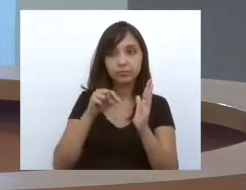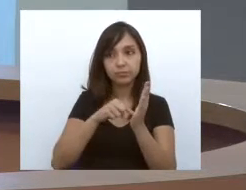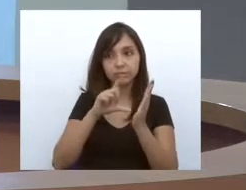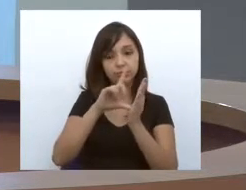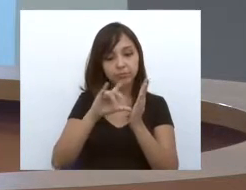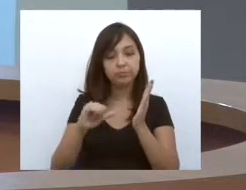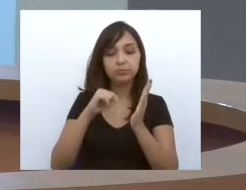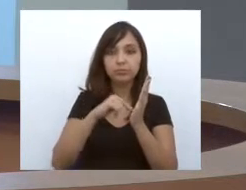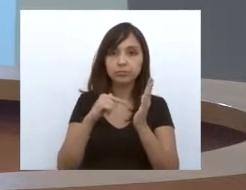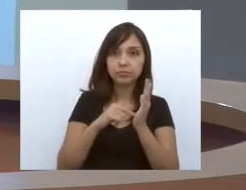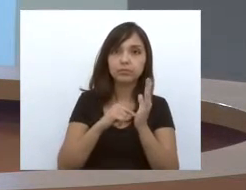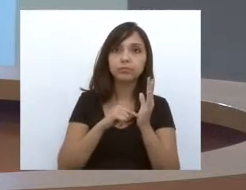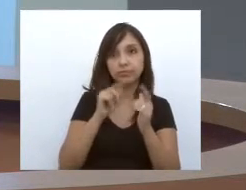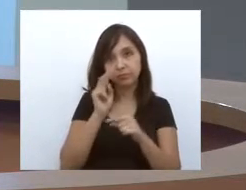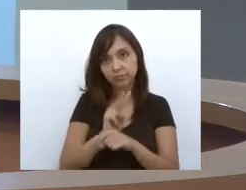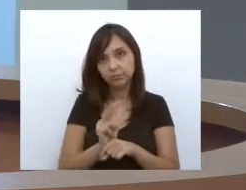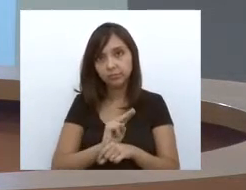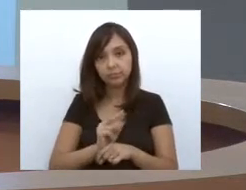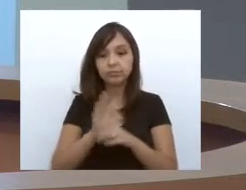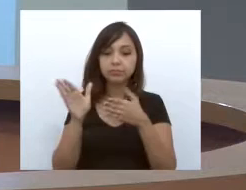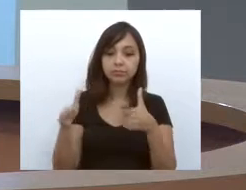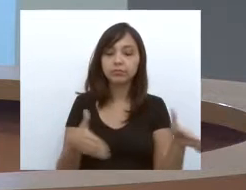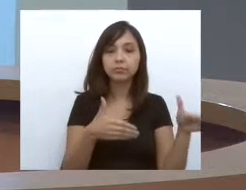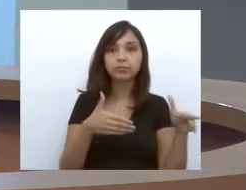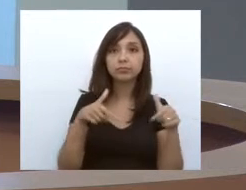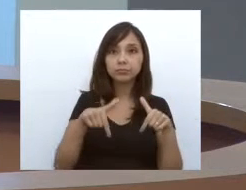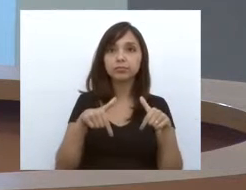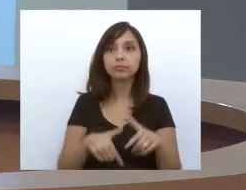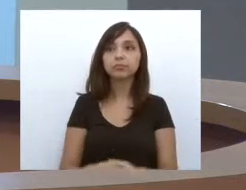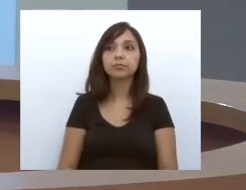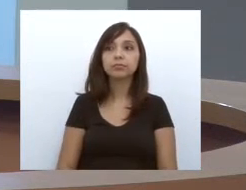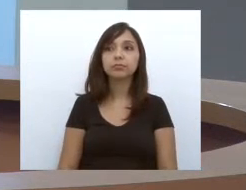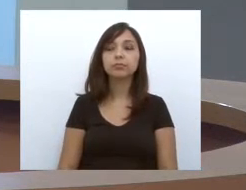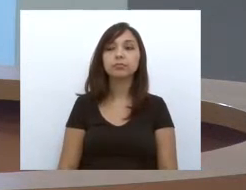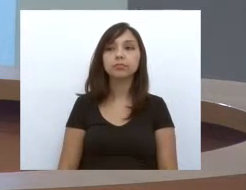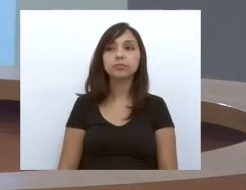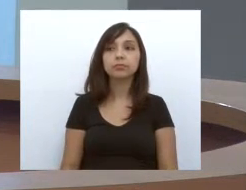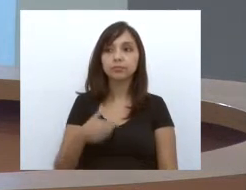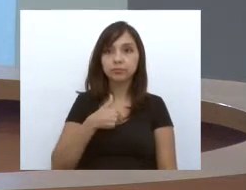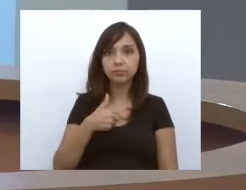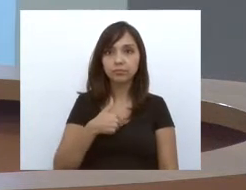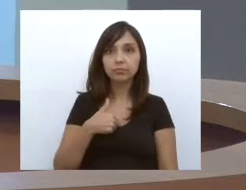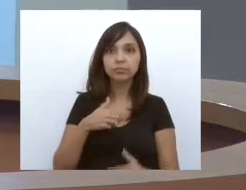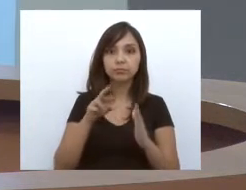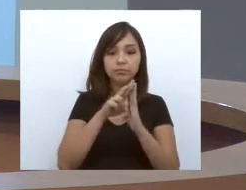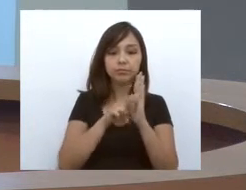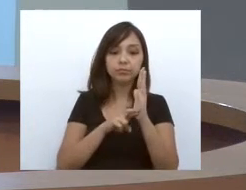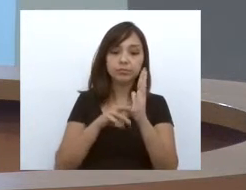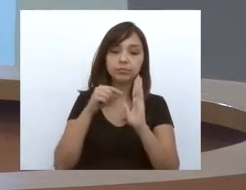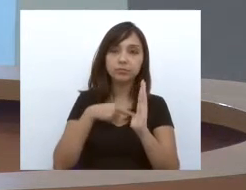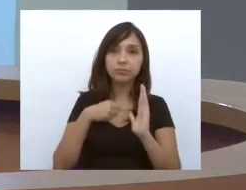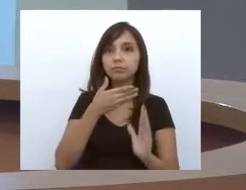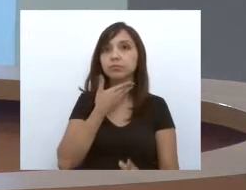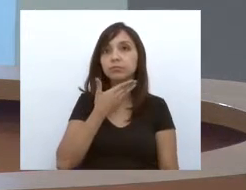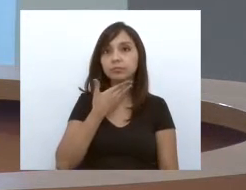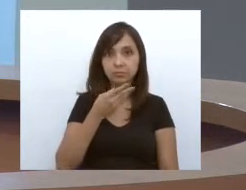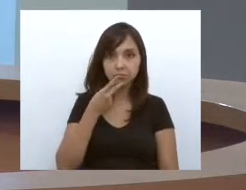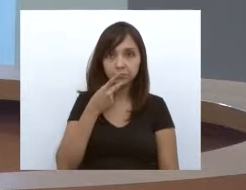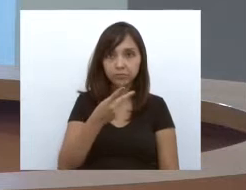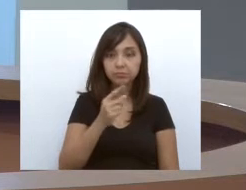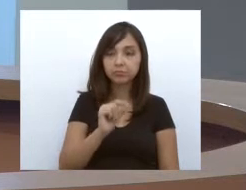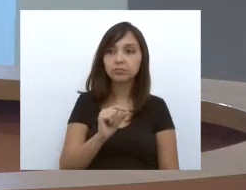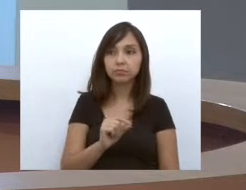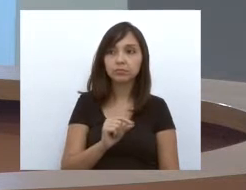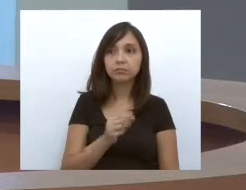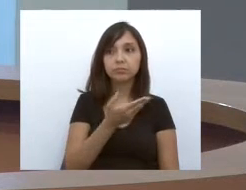orgânica do município, preside a nossa sessão. E eu vou fazer um requerimento verbal